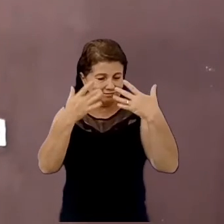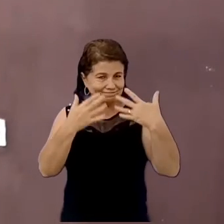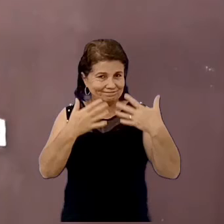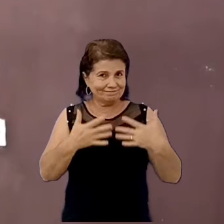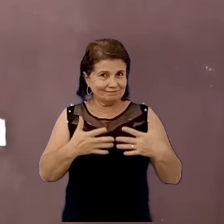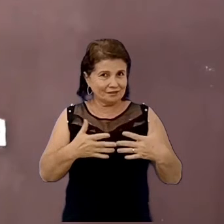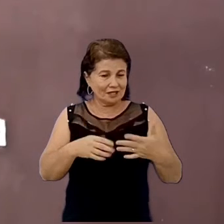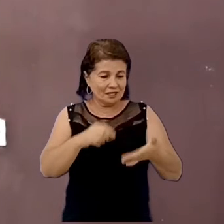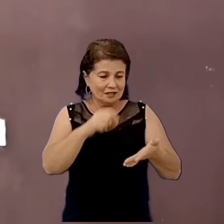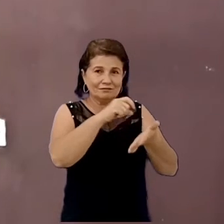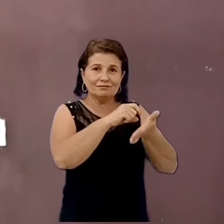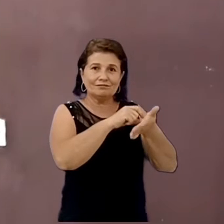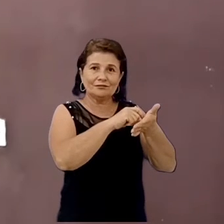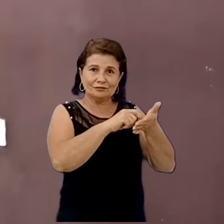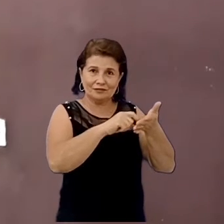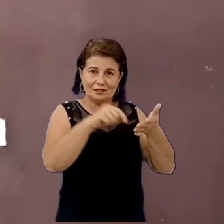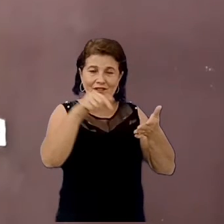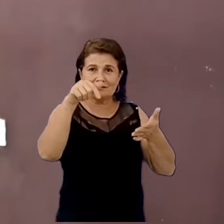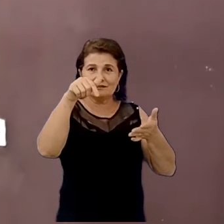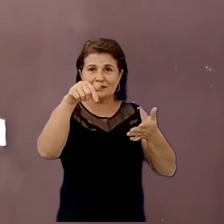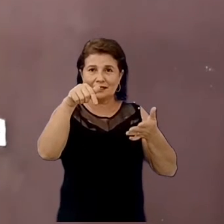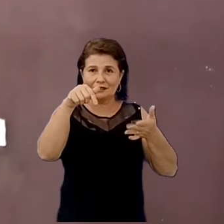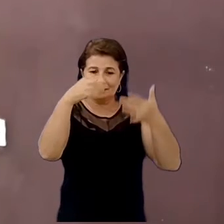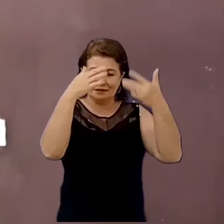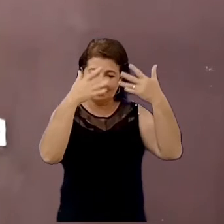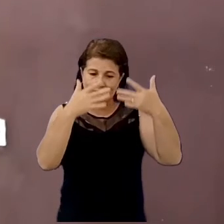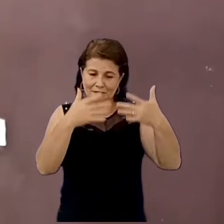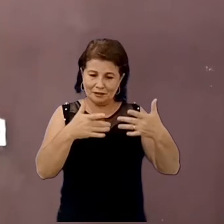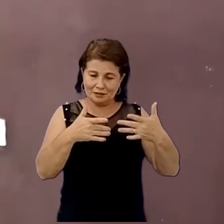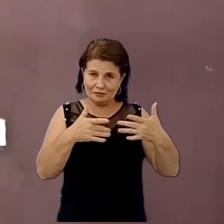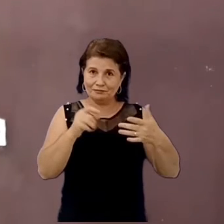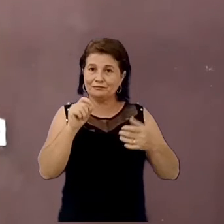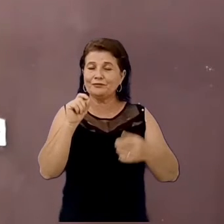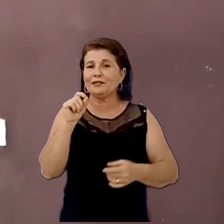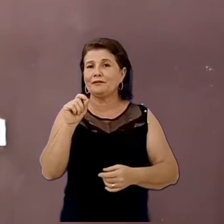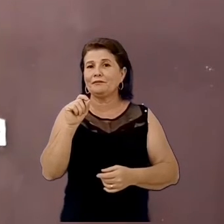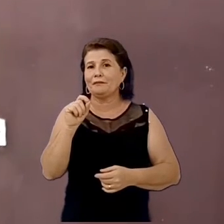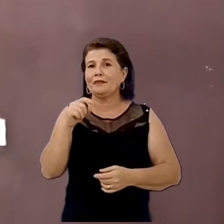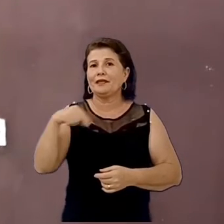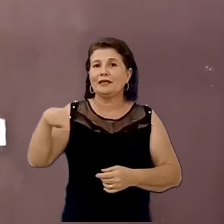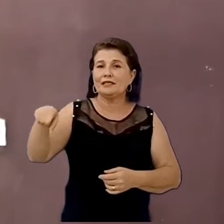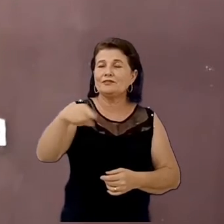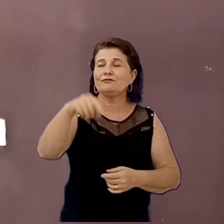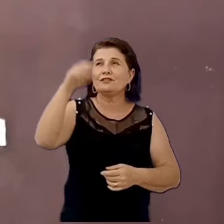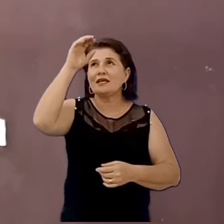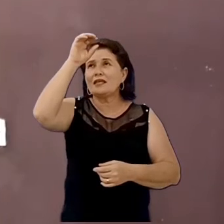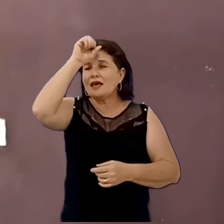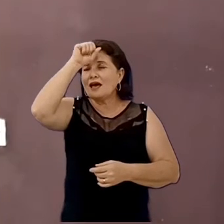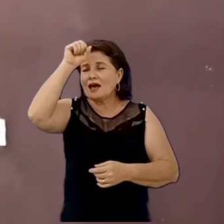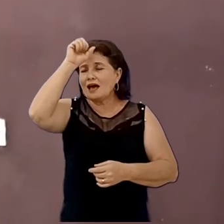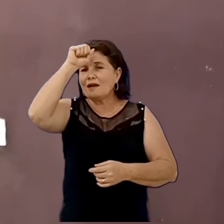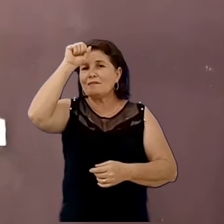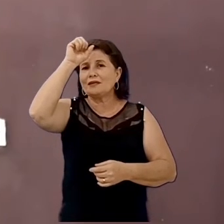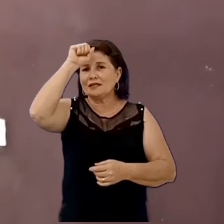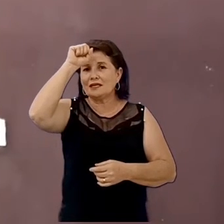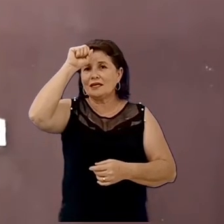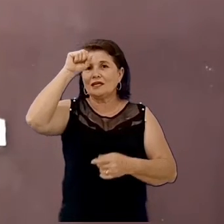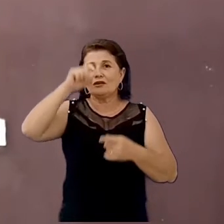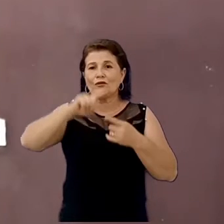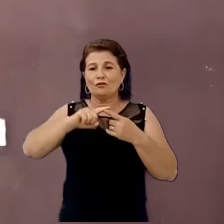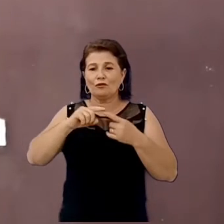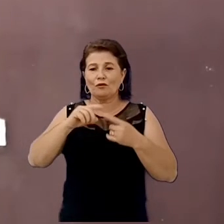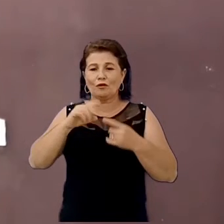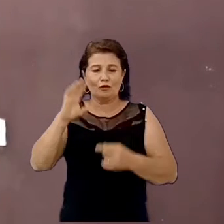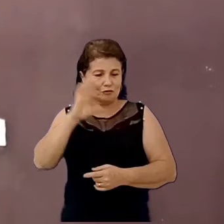lá no versículo 7, o seguinte: isso vocês aprenderam de Epáfras, nosso